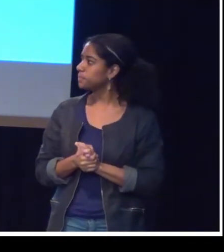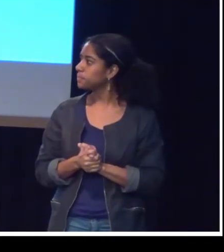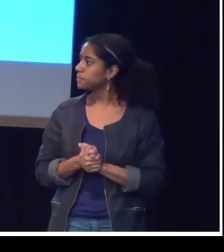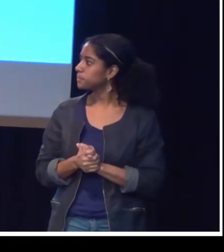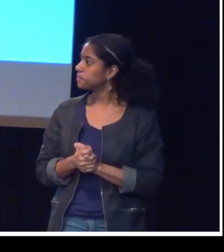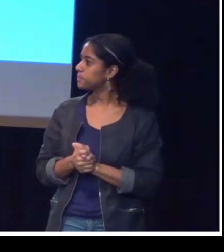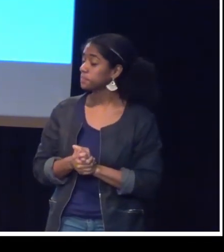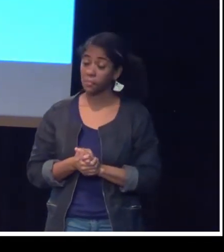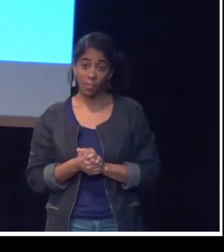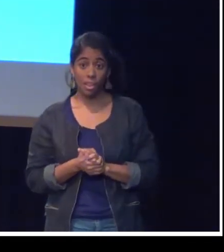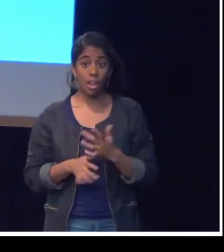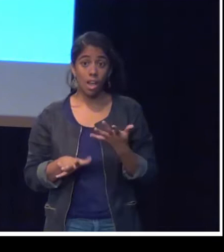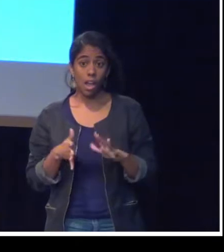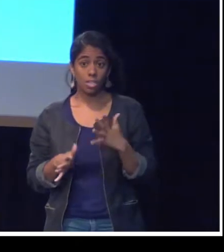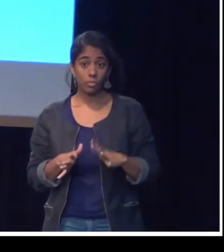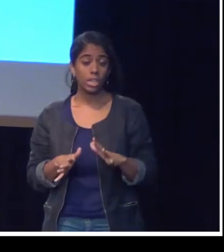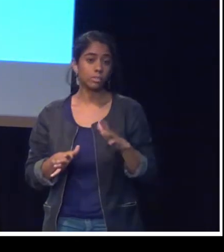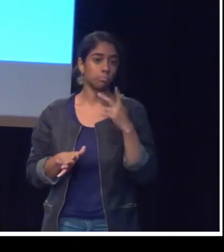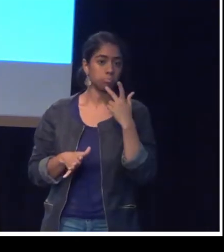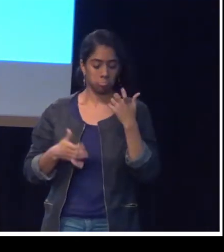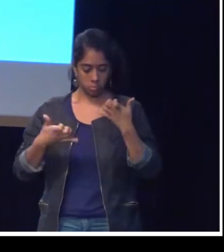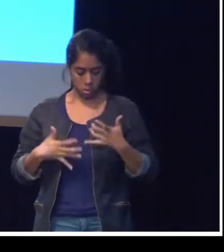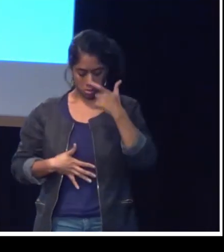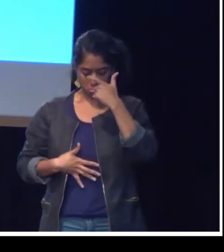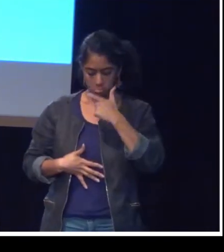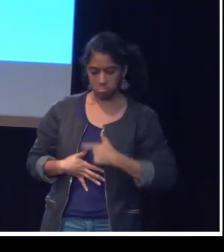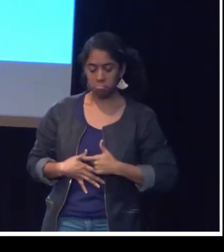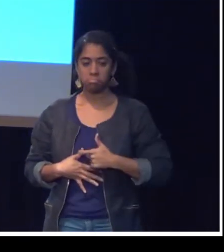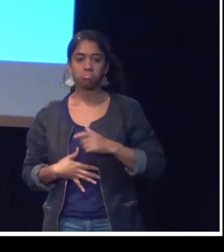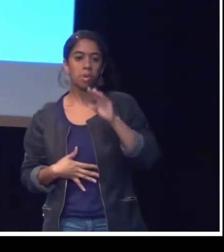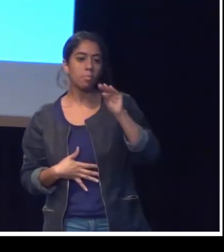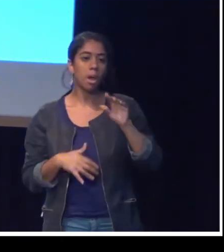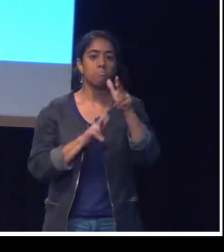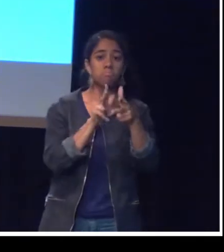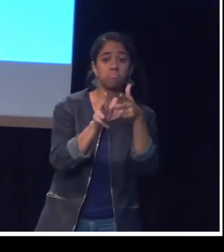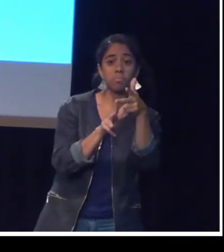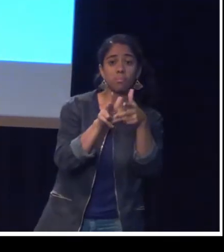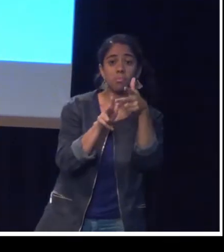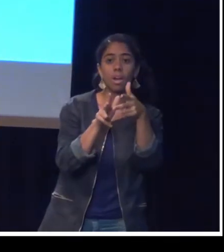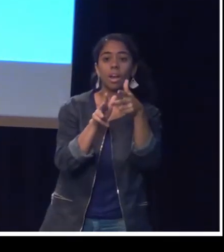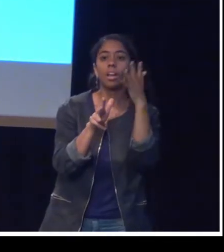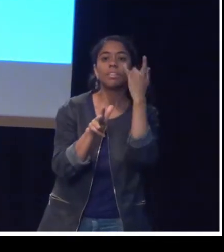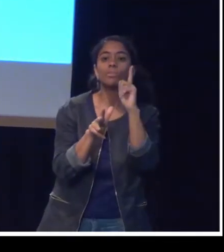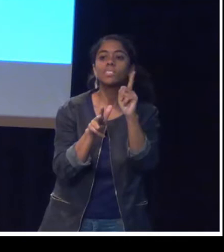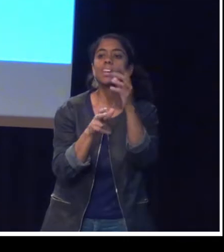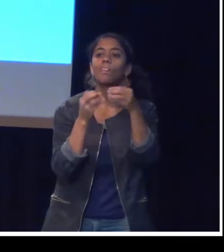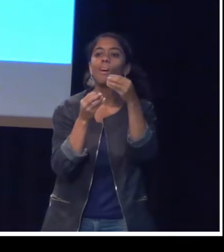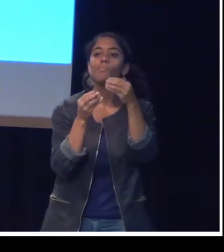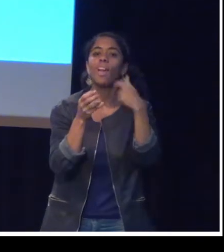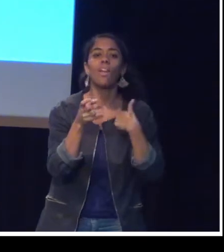Talvez muitas das vezes quando a gente fala com outro, quando a gente se porta com outro, a gente não sabe a dimensão da nossa palavra e da nossa